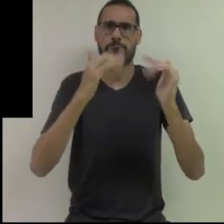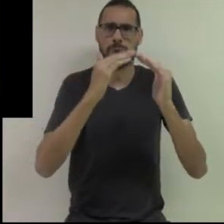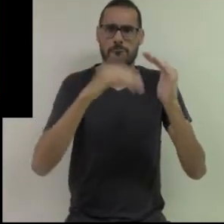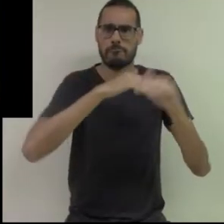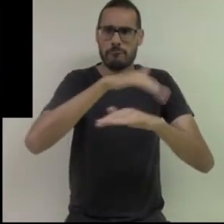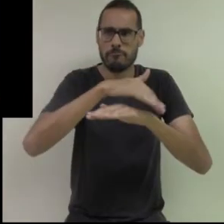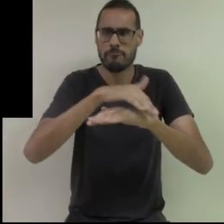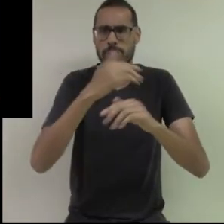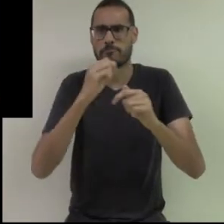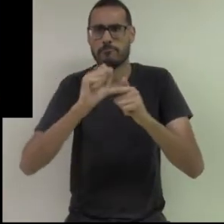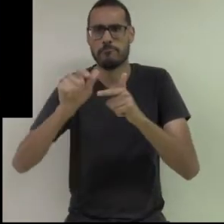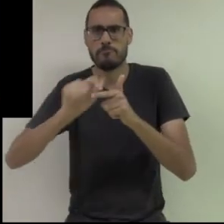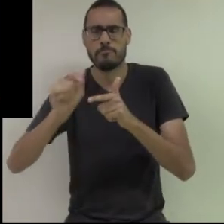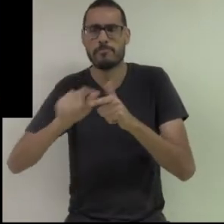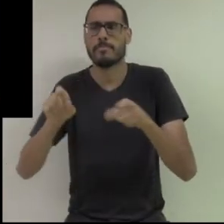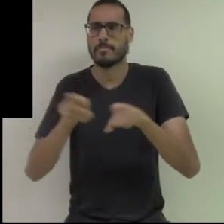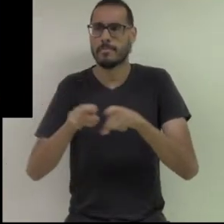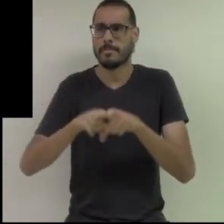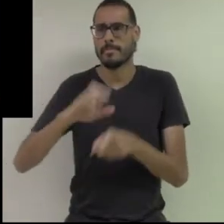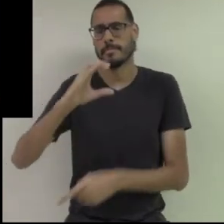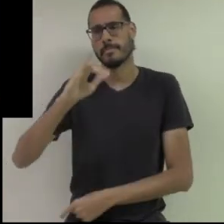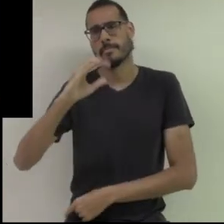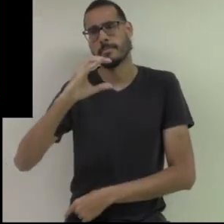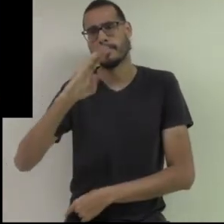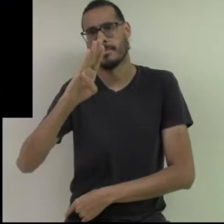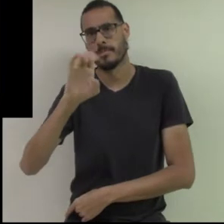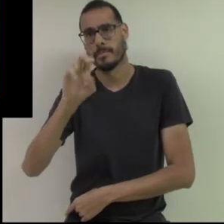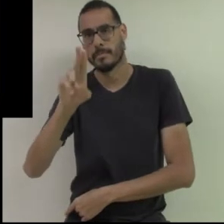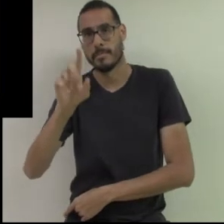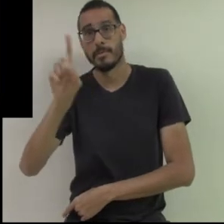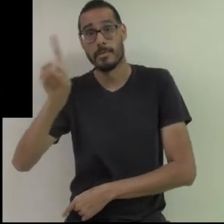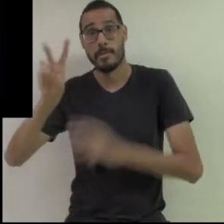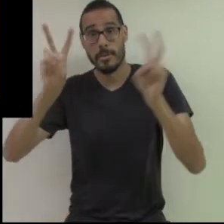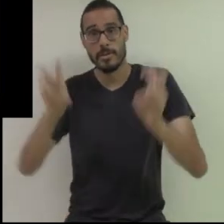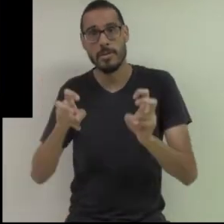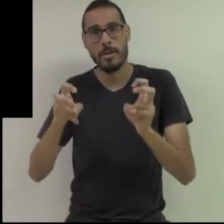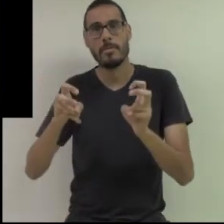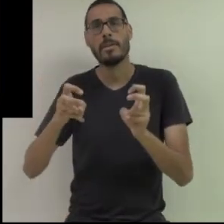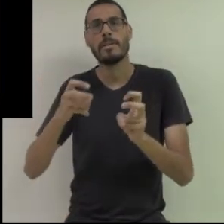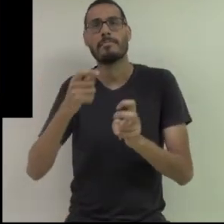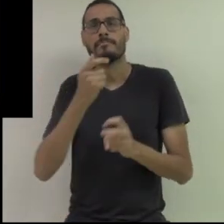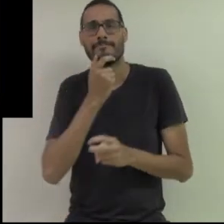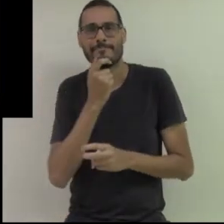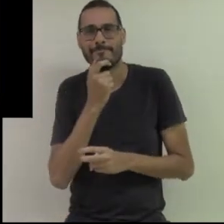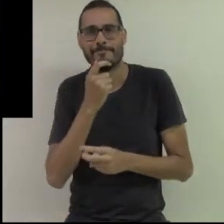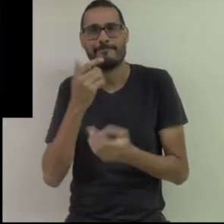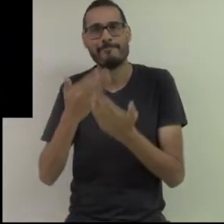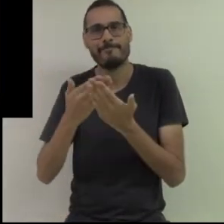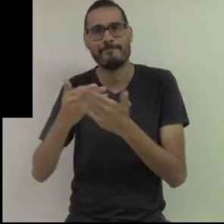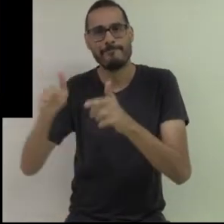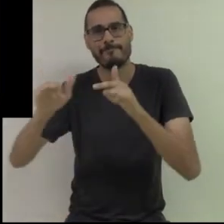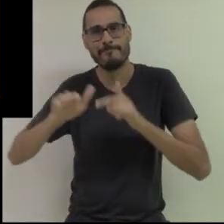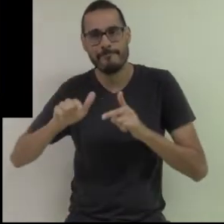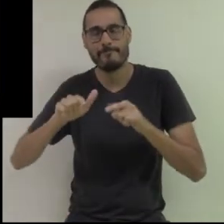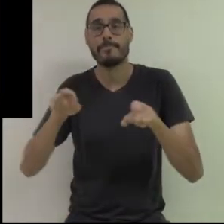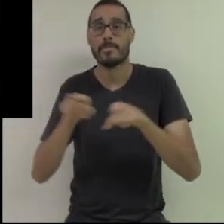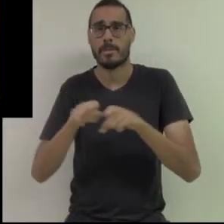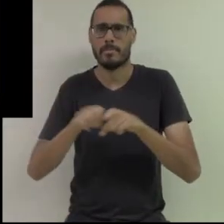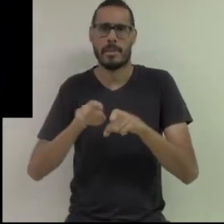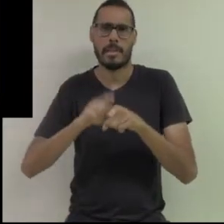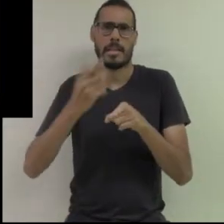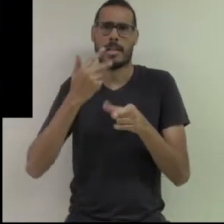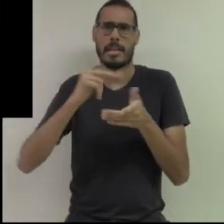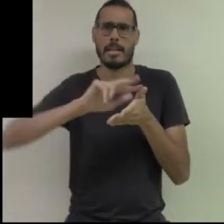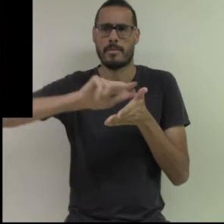SIC Bioidiomas, o principal centro de aplicação de exames de proficiência de inglês em São Carlos, além de ter cursos de